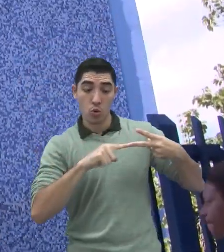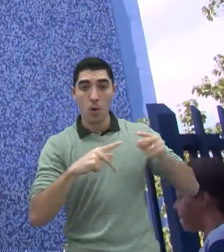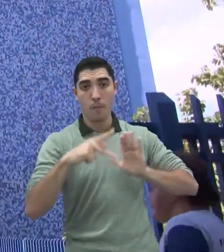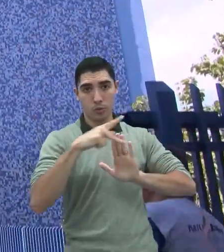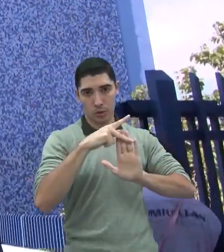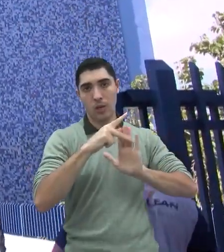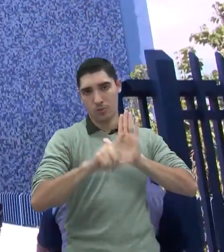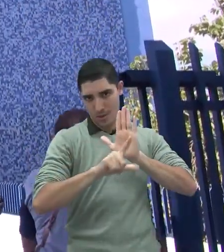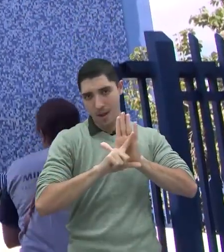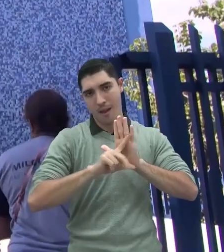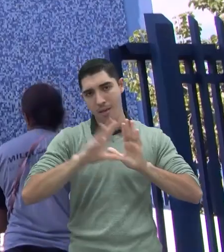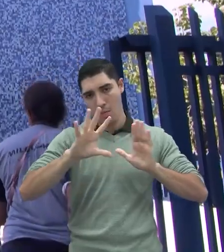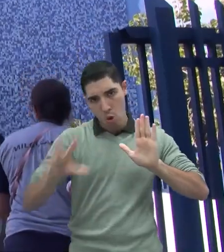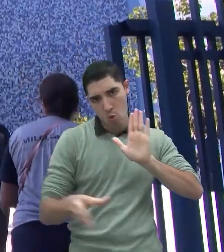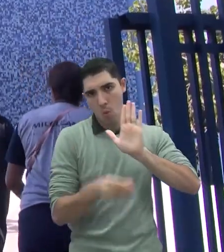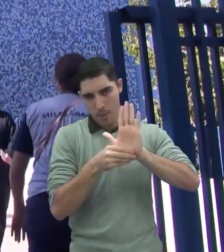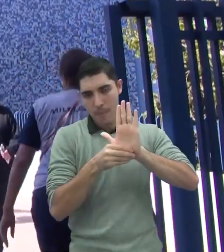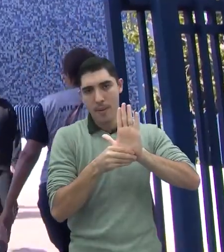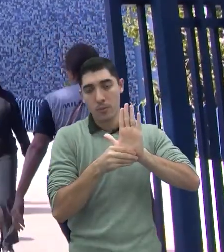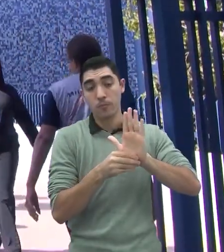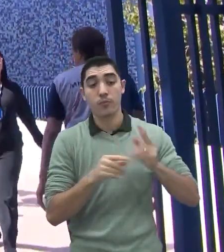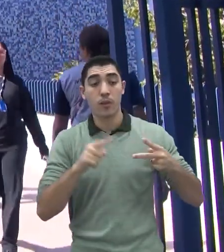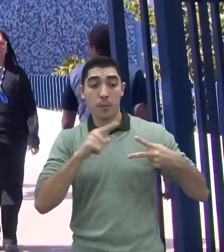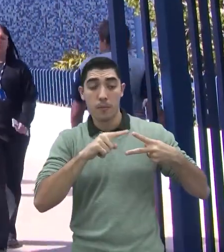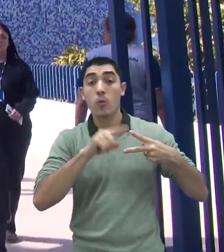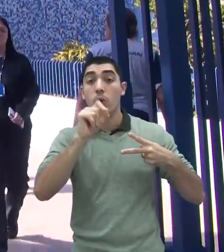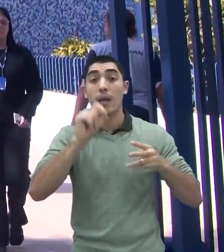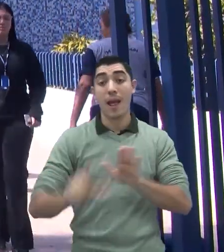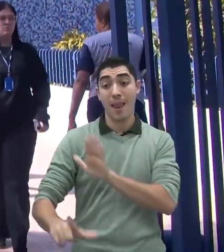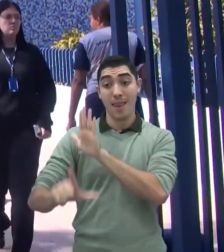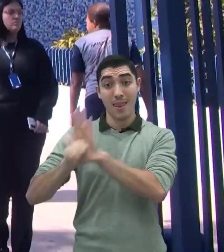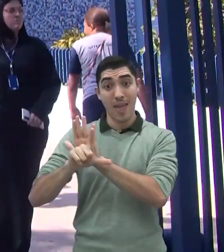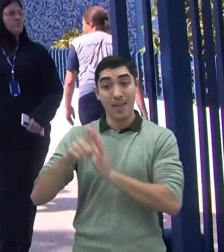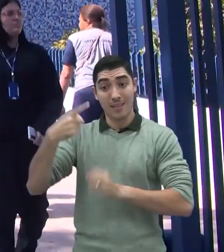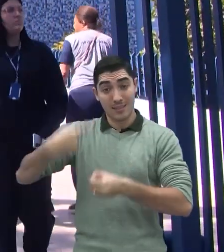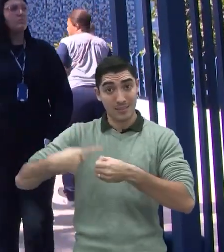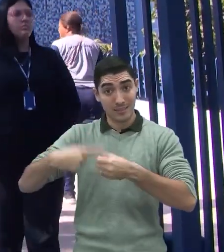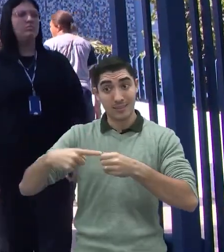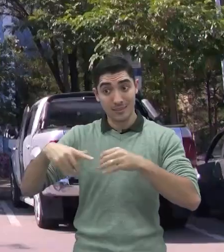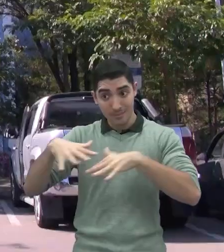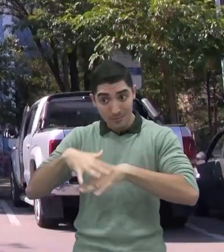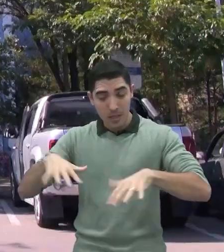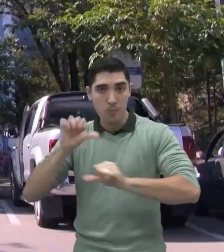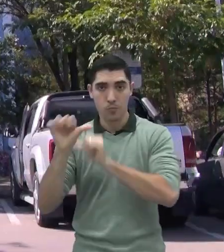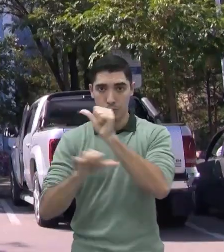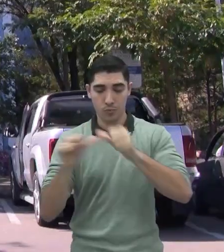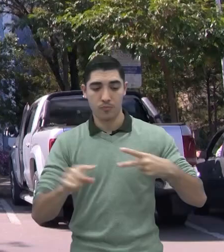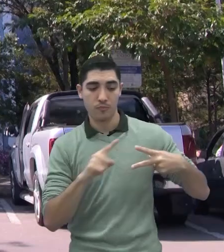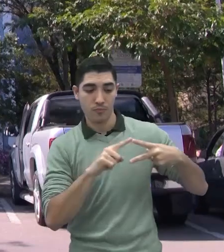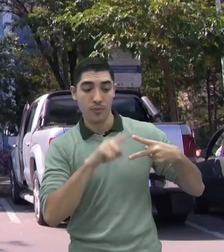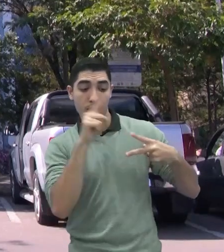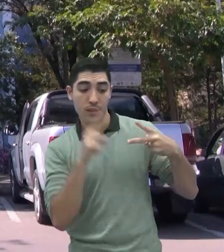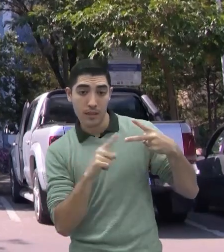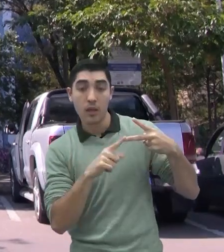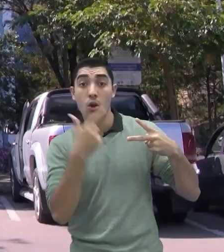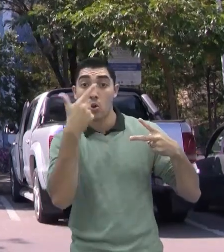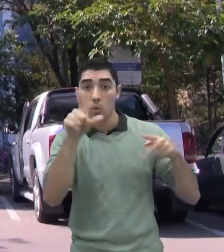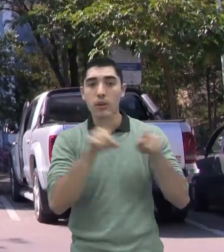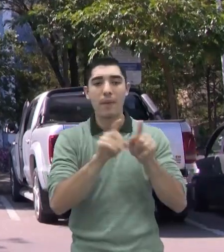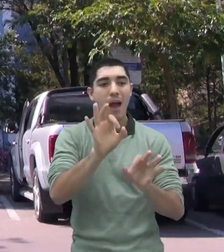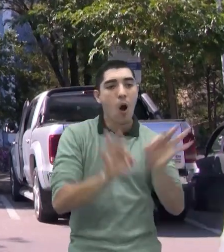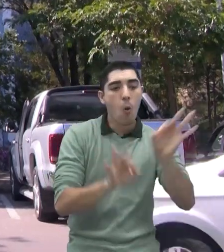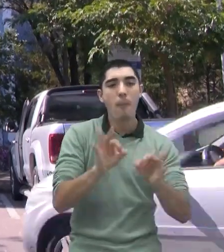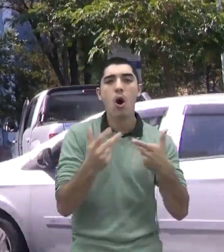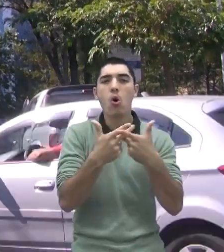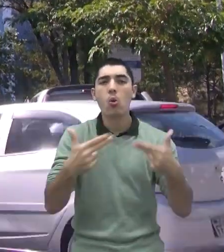projetos de lei complementares. O primeiro trata da alteração da outorga onerosa e a segunda propõe ajustes de